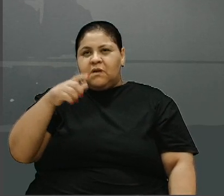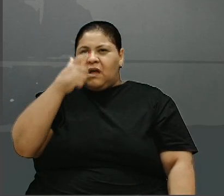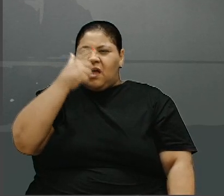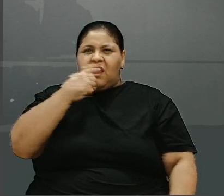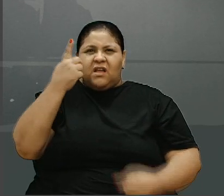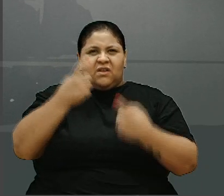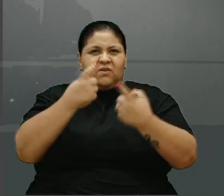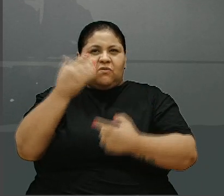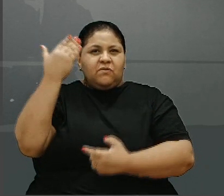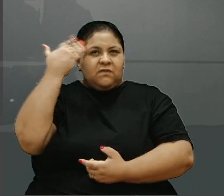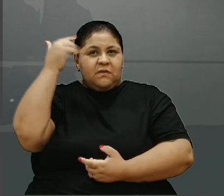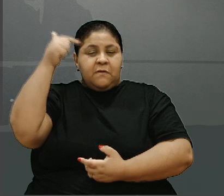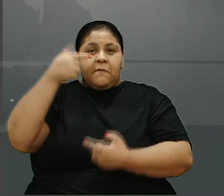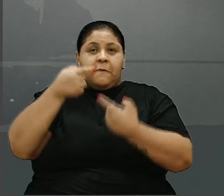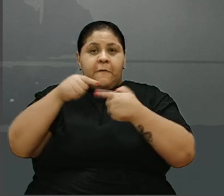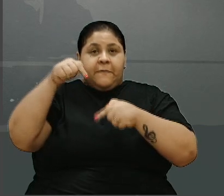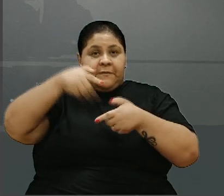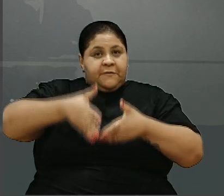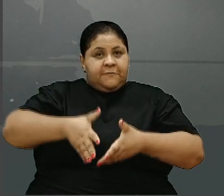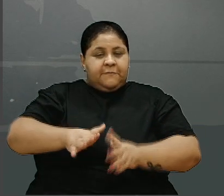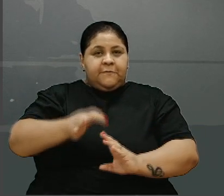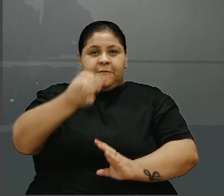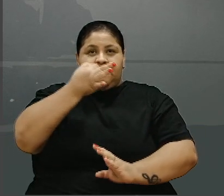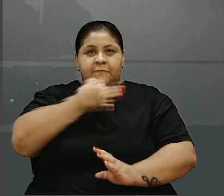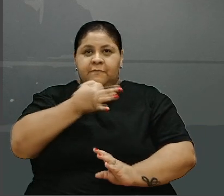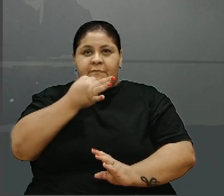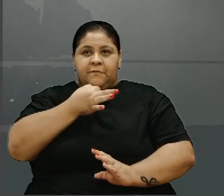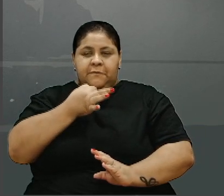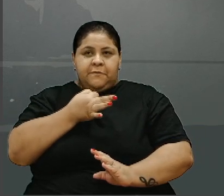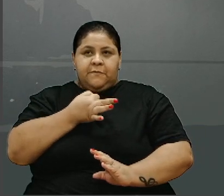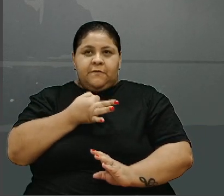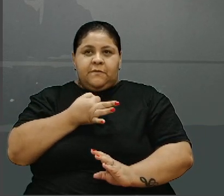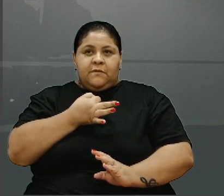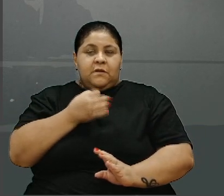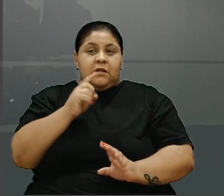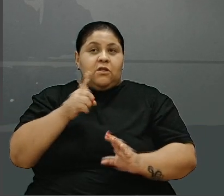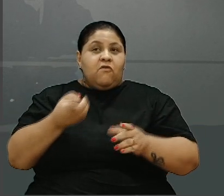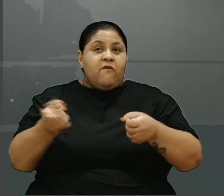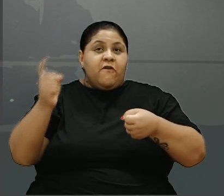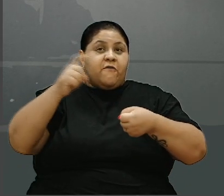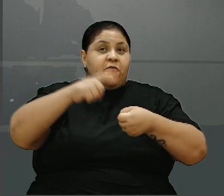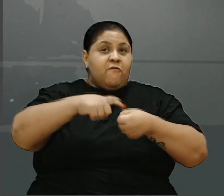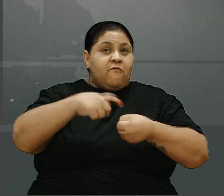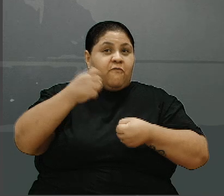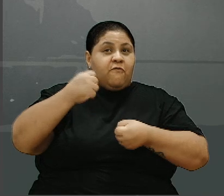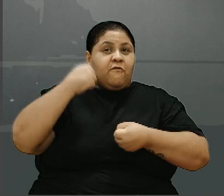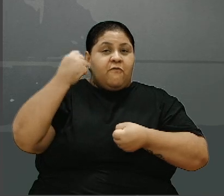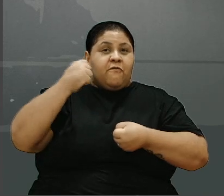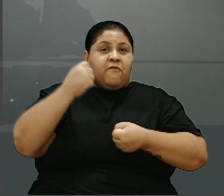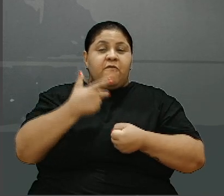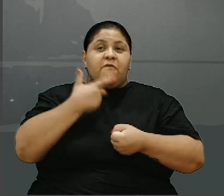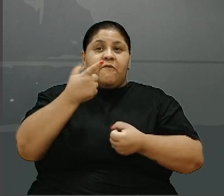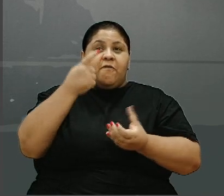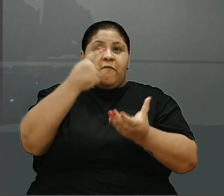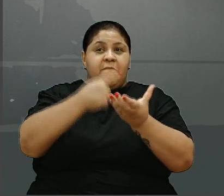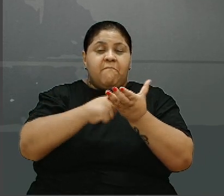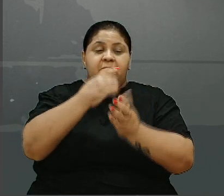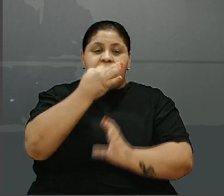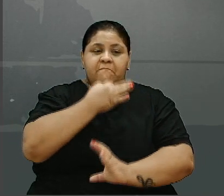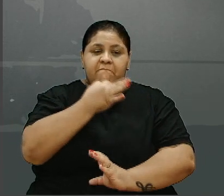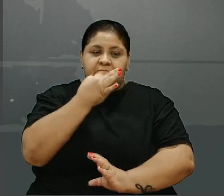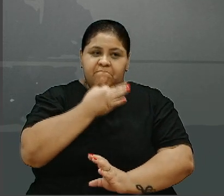é caxiense, ele não vai concorrer à reeleição, ele confirmou que virá fazer uma agenda em